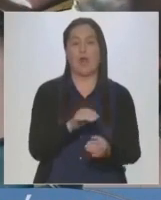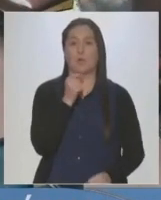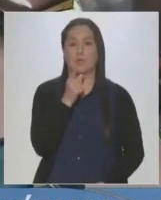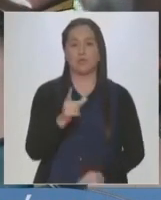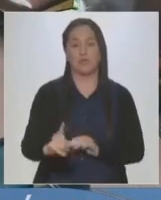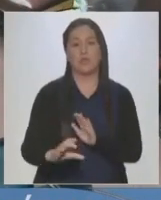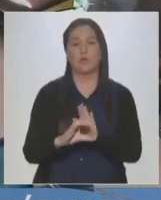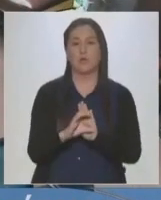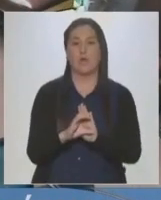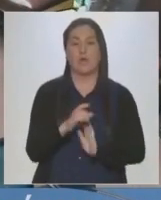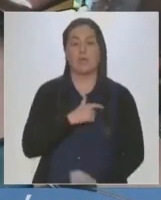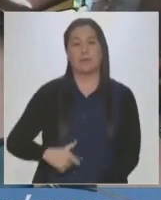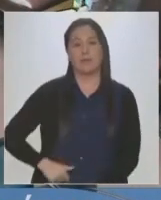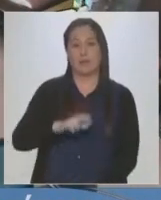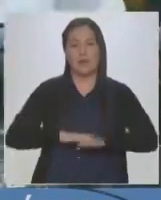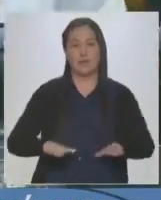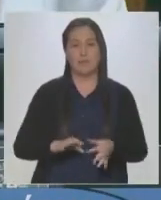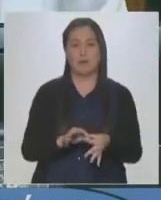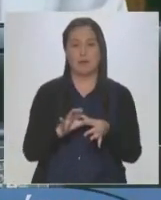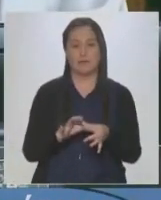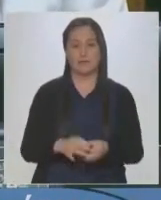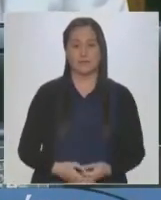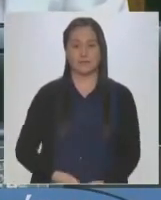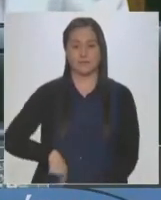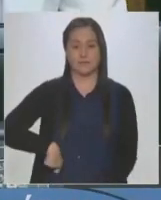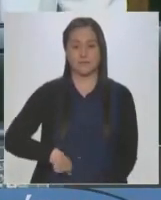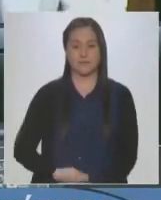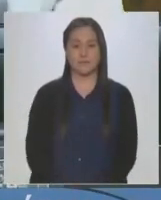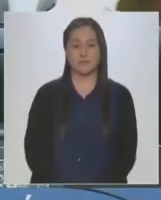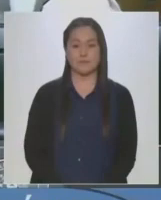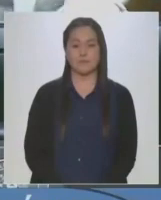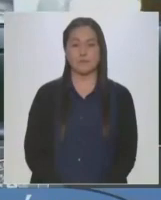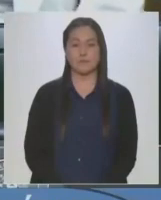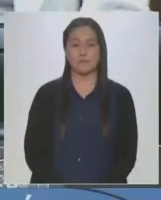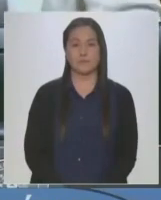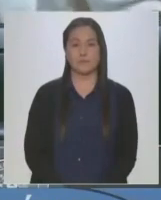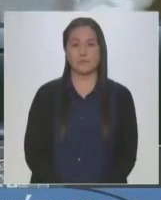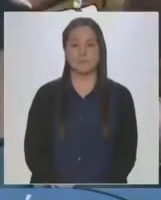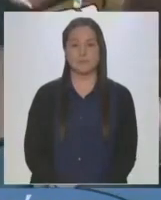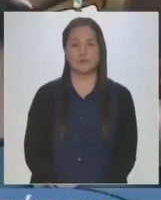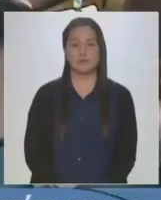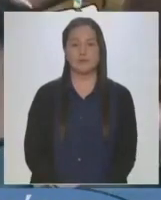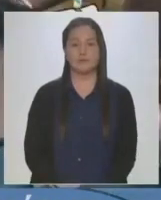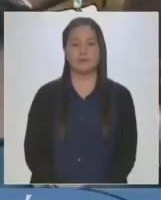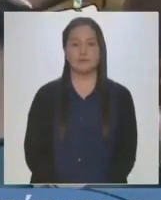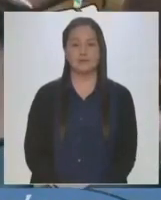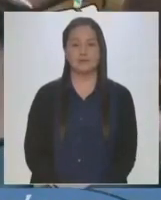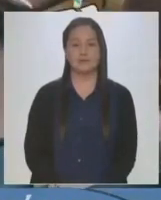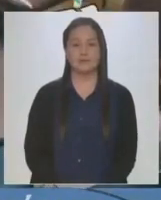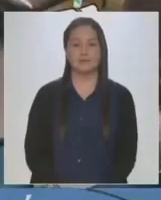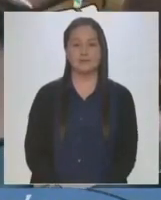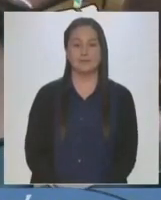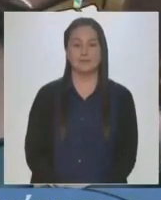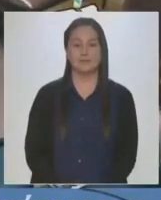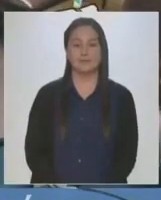parlamentares da Oposição não obtiveram a maioria necessária de 29 votos para destituir o presidente com o resultado o